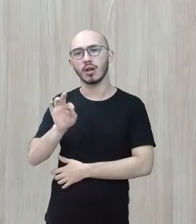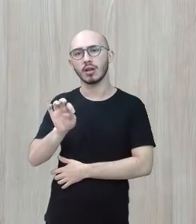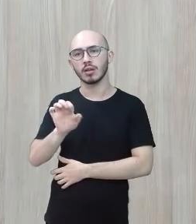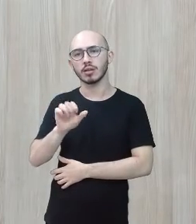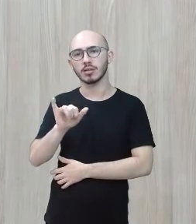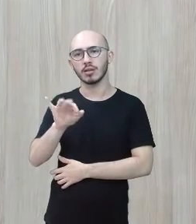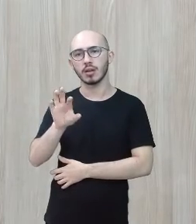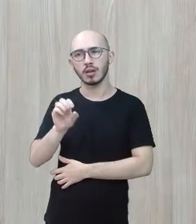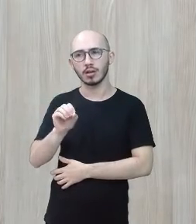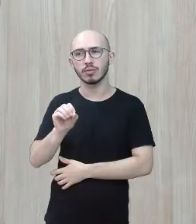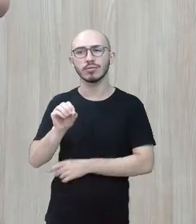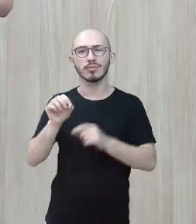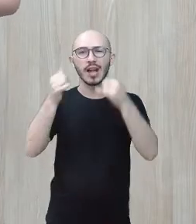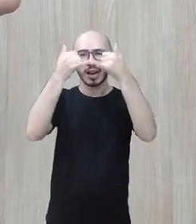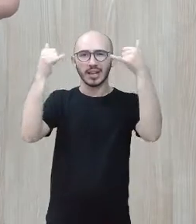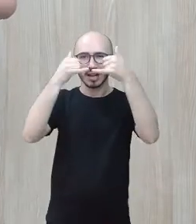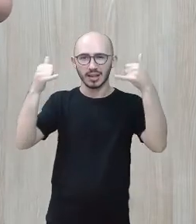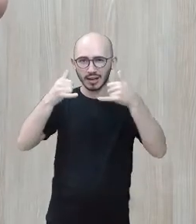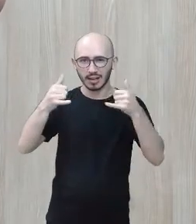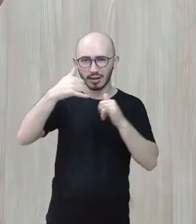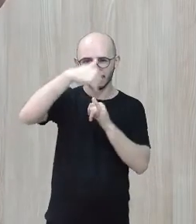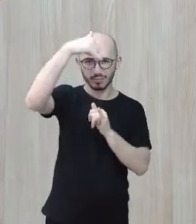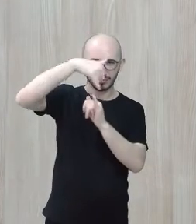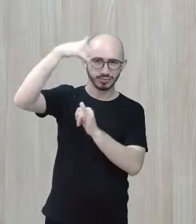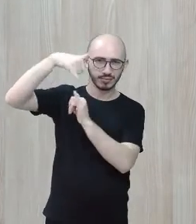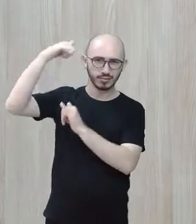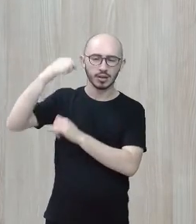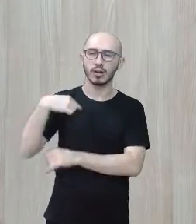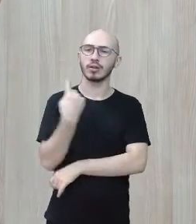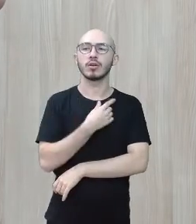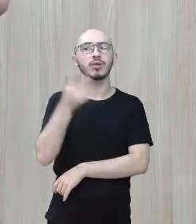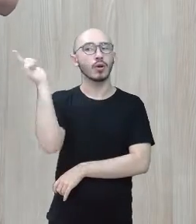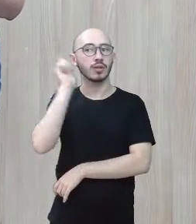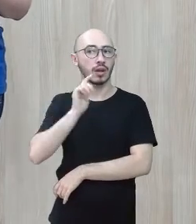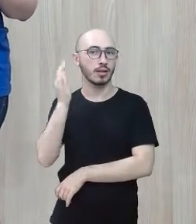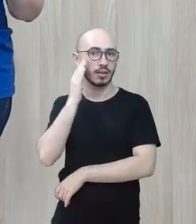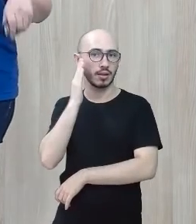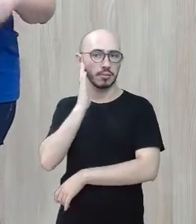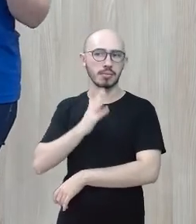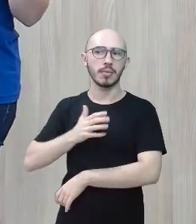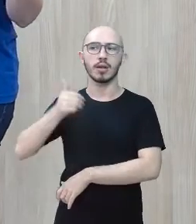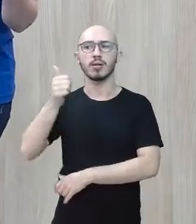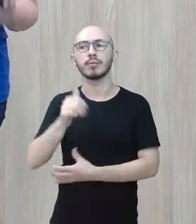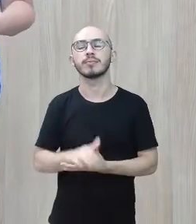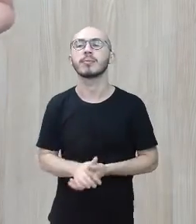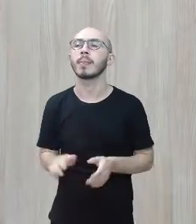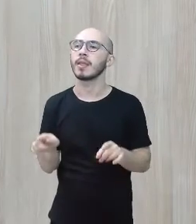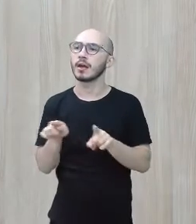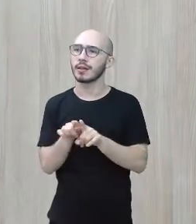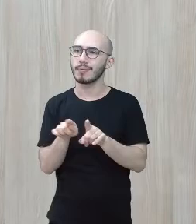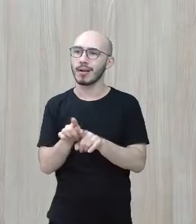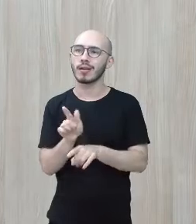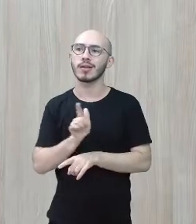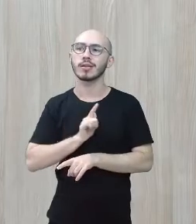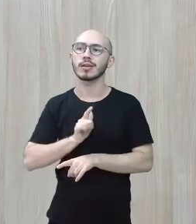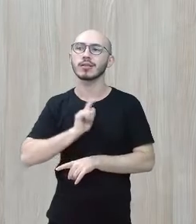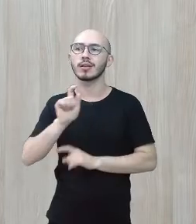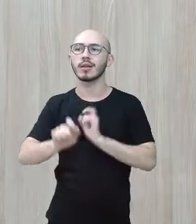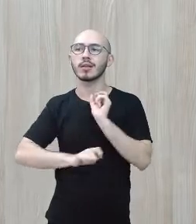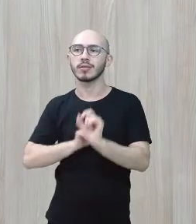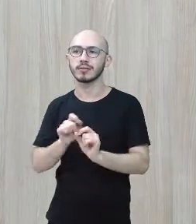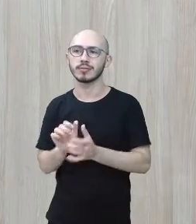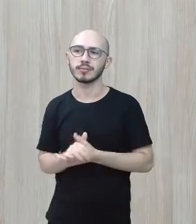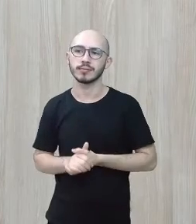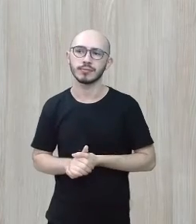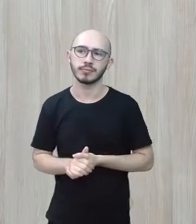esses tracinhos que a gente colocou vertical e horizontal, para que a gente consiga fazer uma interpretação melhor. Além disso, a gente também tem uma malha